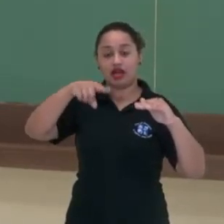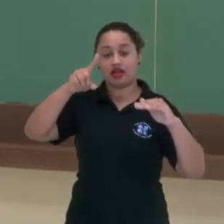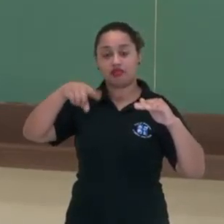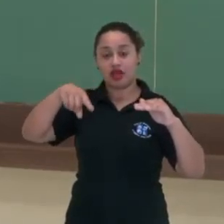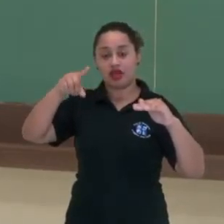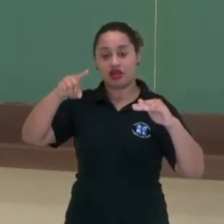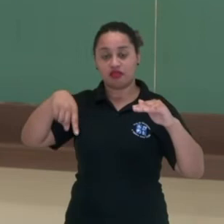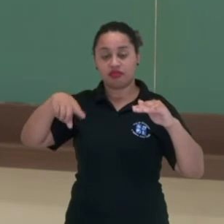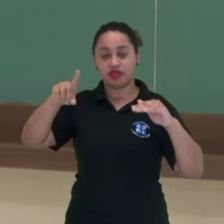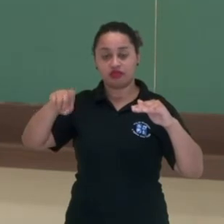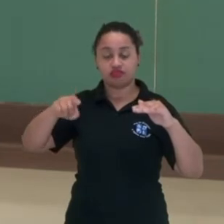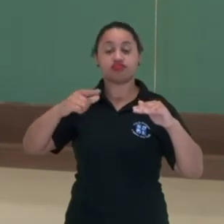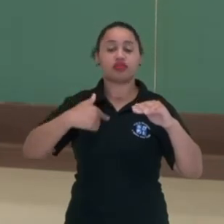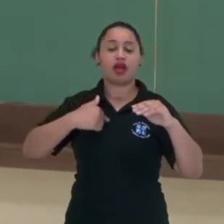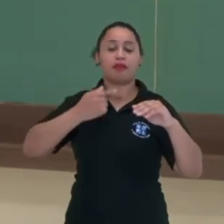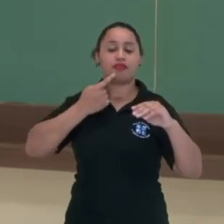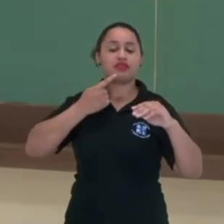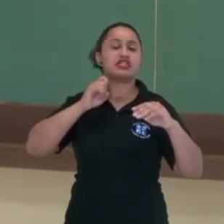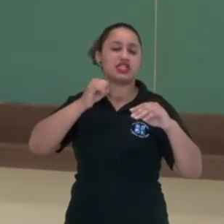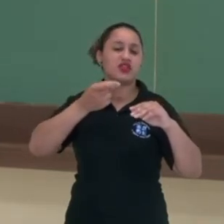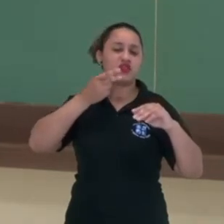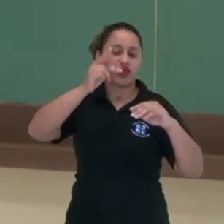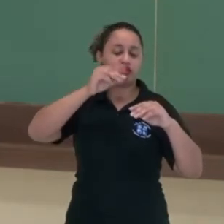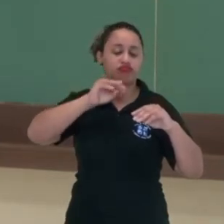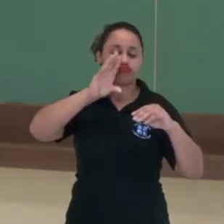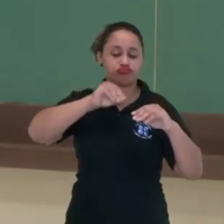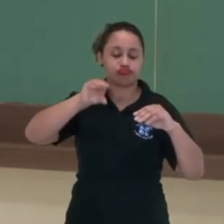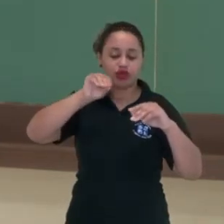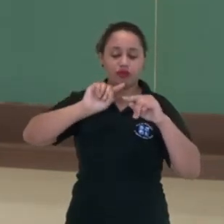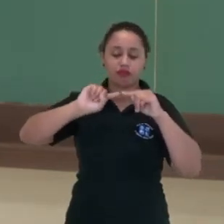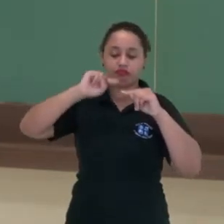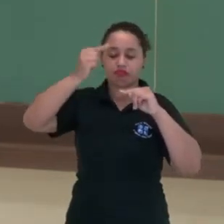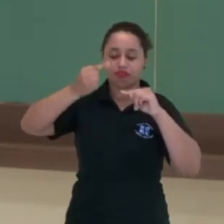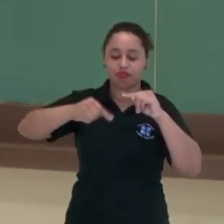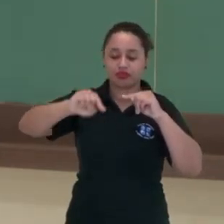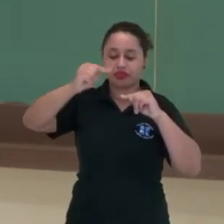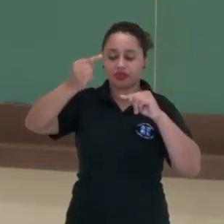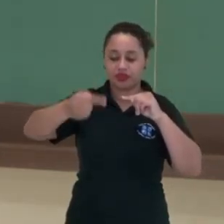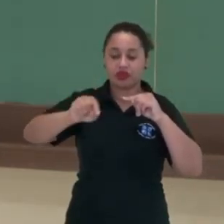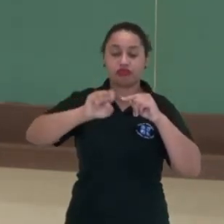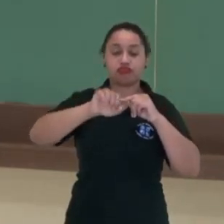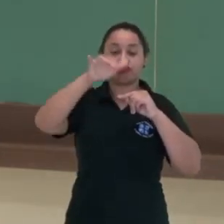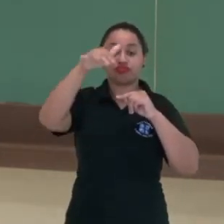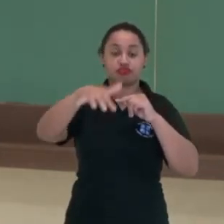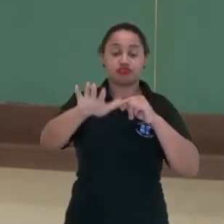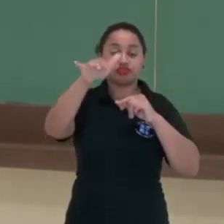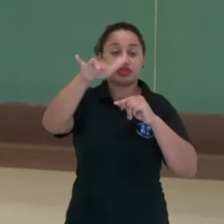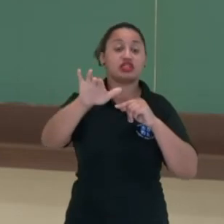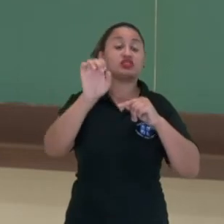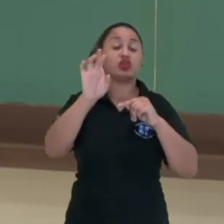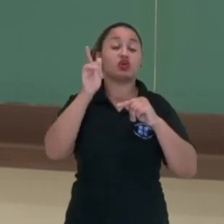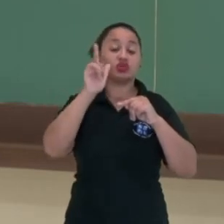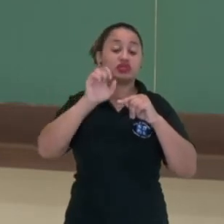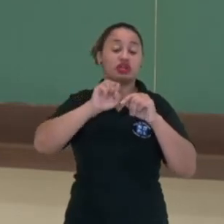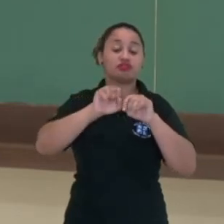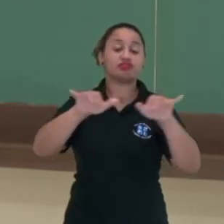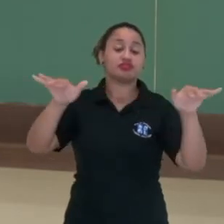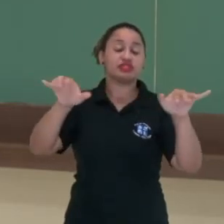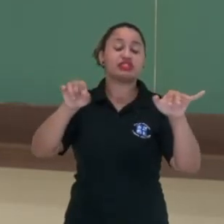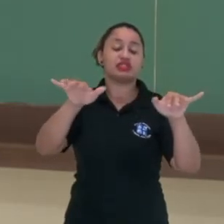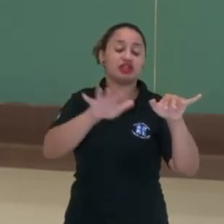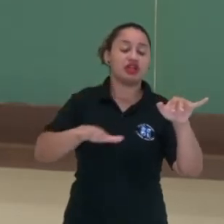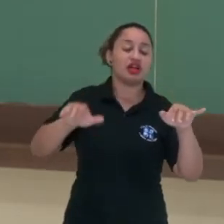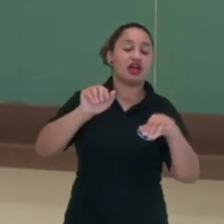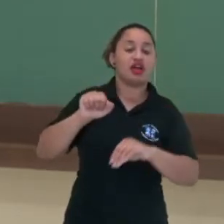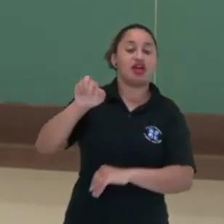está saindo, essas ondas, e eles estão indo para o ambiente. Eles só vão se propagar se tiver no ar, se